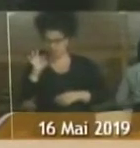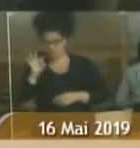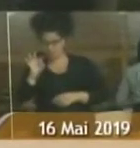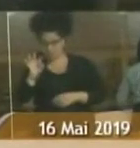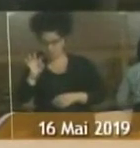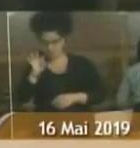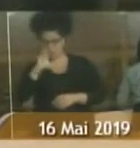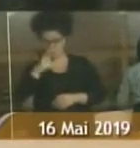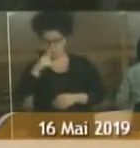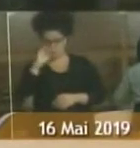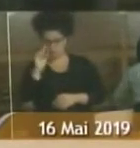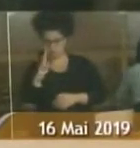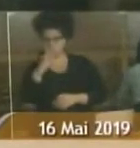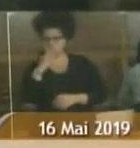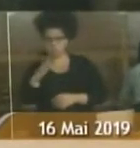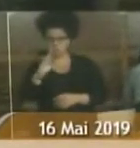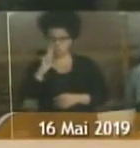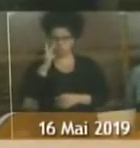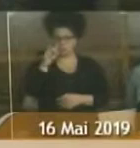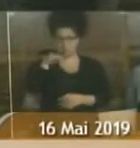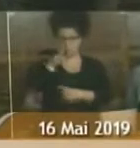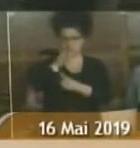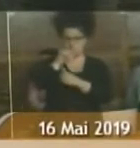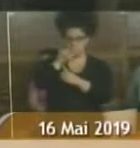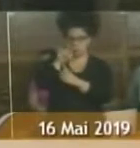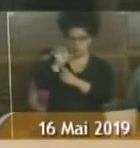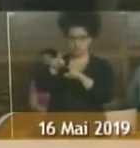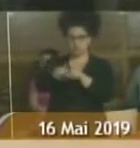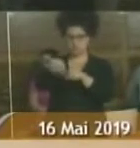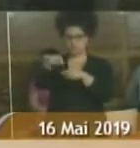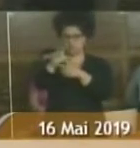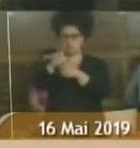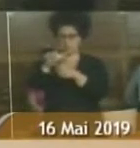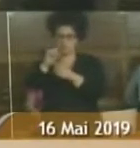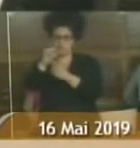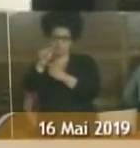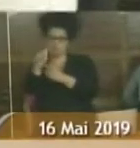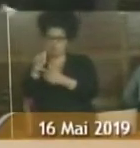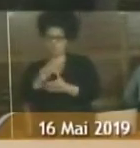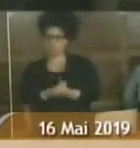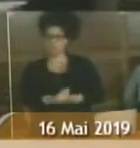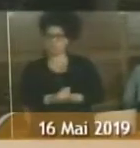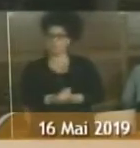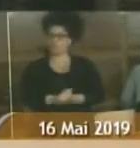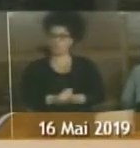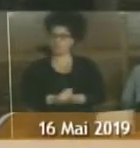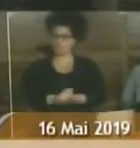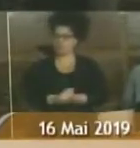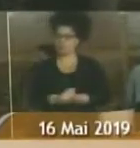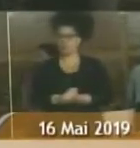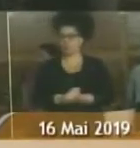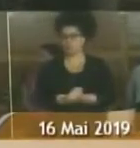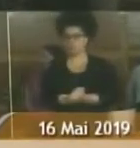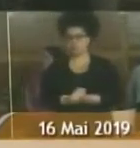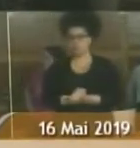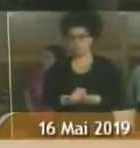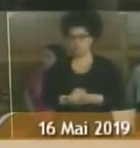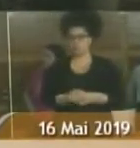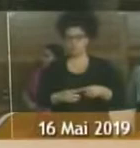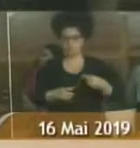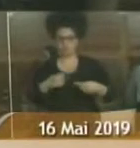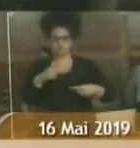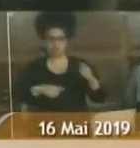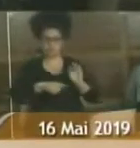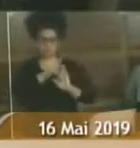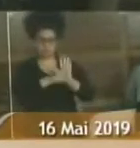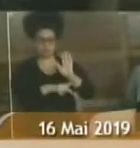02.018.053.1010.001, requerido por Henrique Nardelli Rosa e Neuza Terezinha Nardelli Rosa. Em discussão única, o parecer